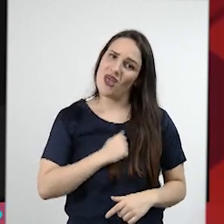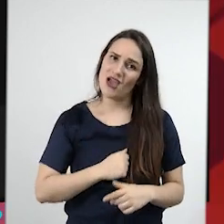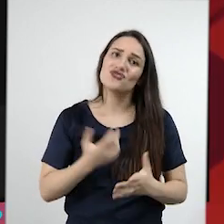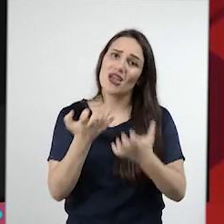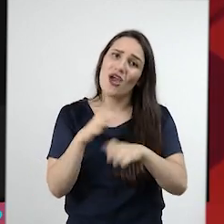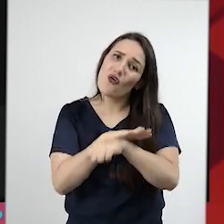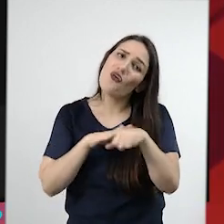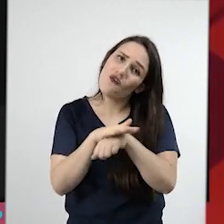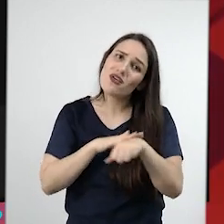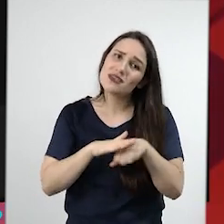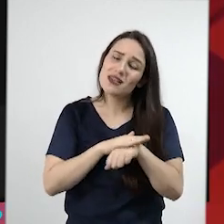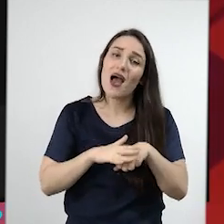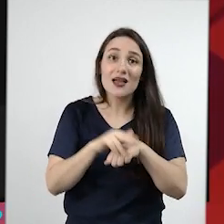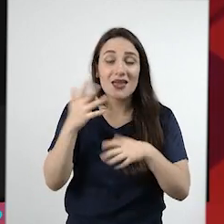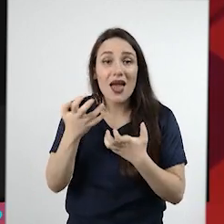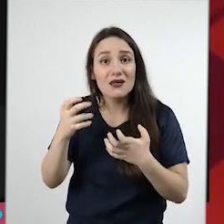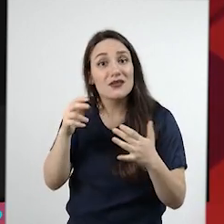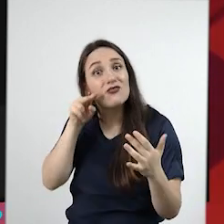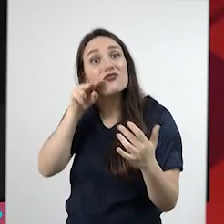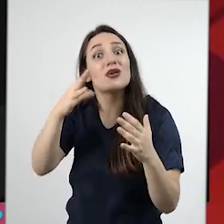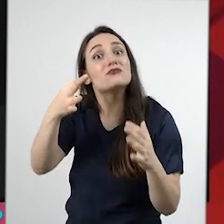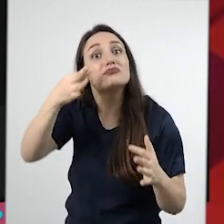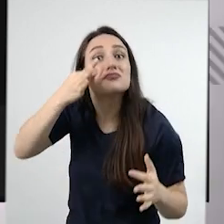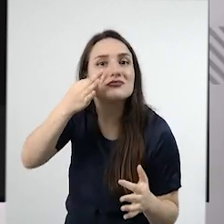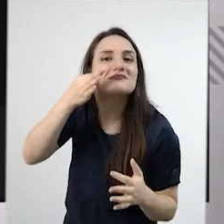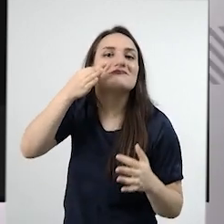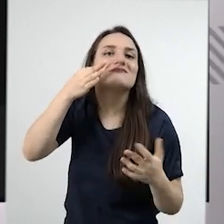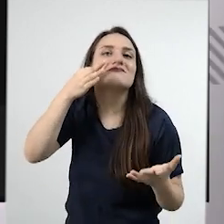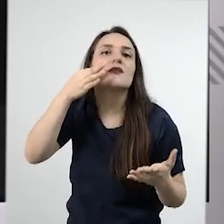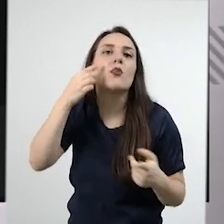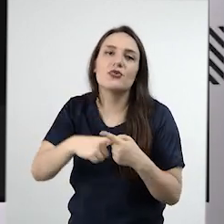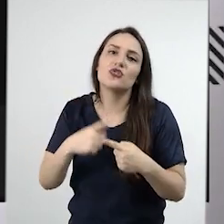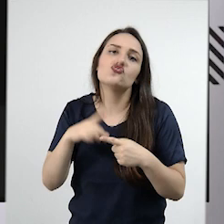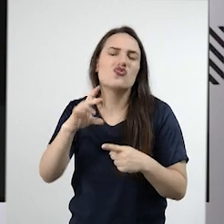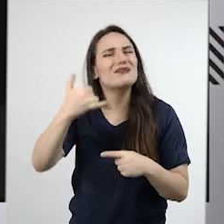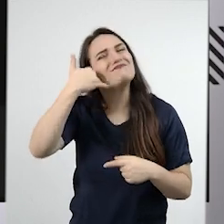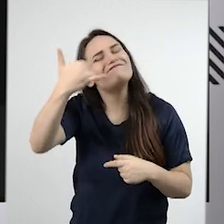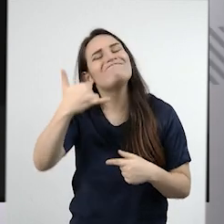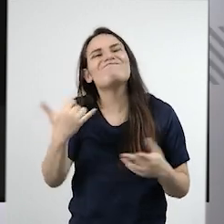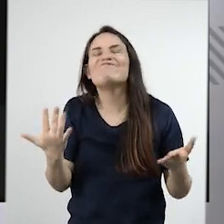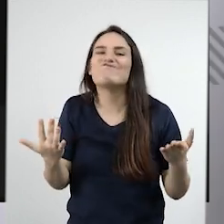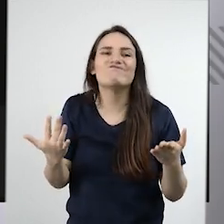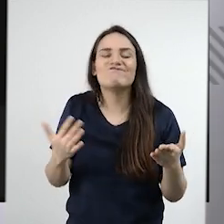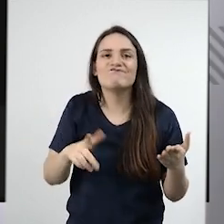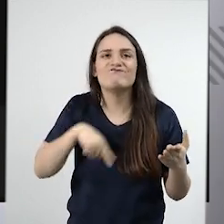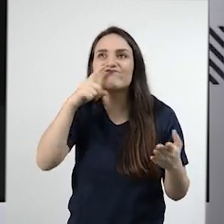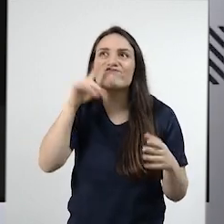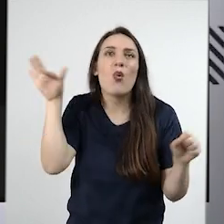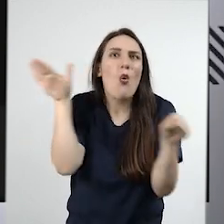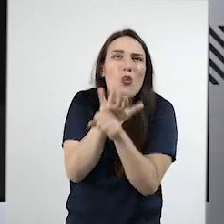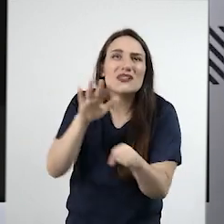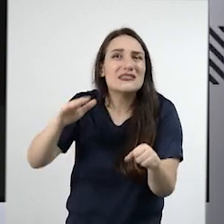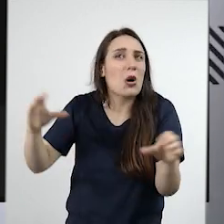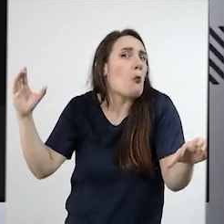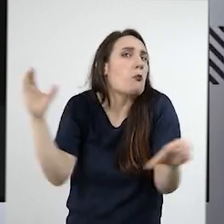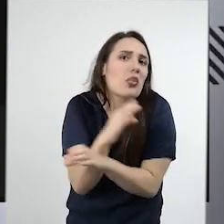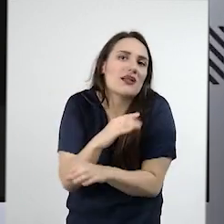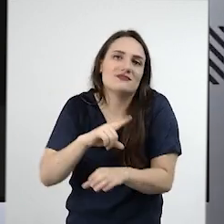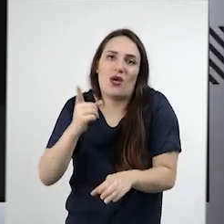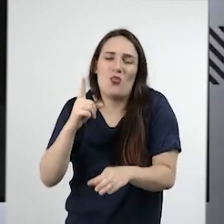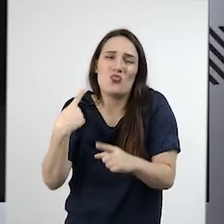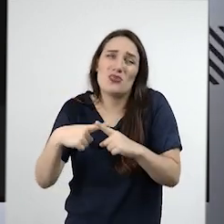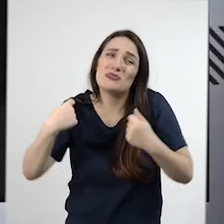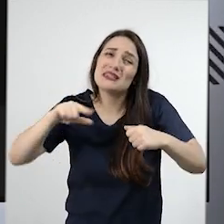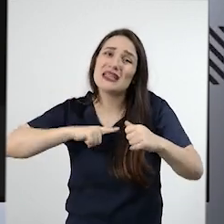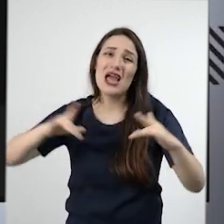do poder ver o outro, mas eu visualizo que essa demanda essencial que a gente tem, que é a do contato real,